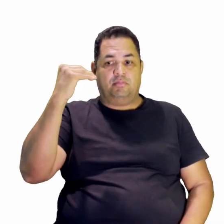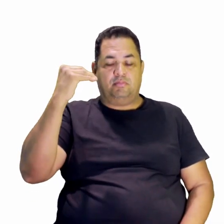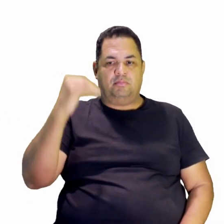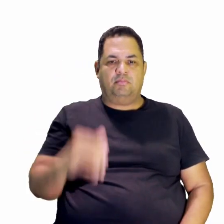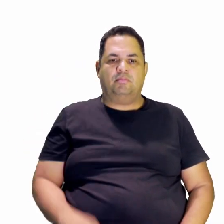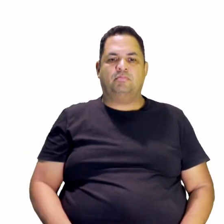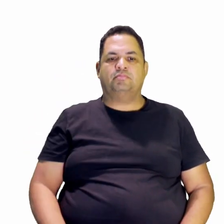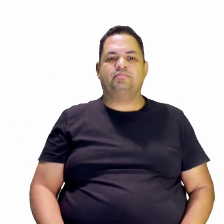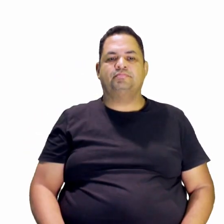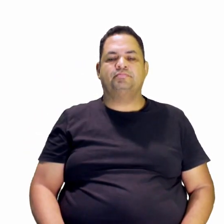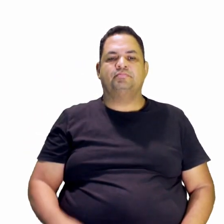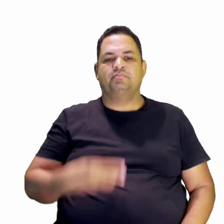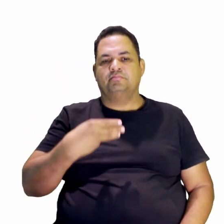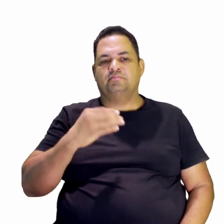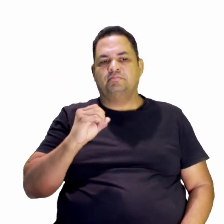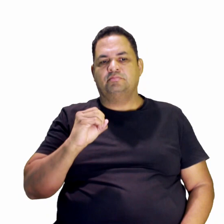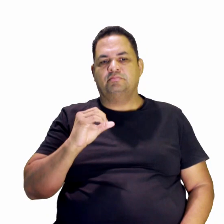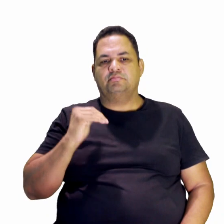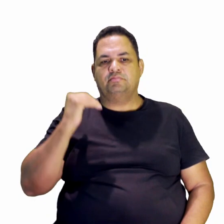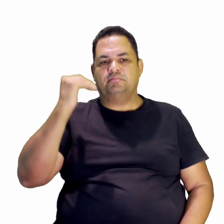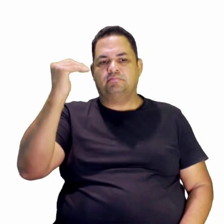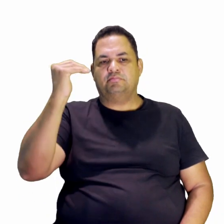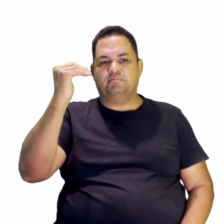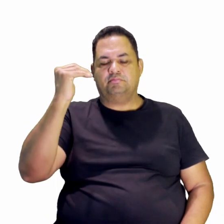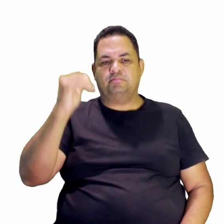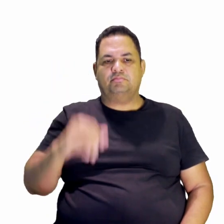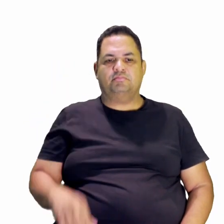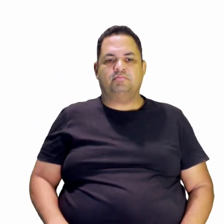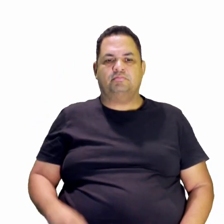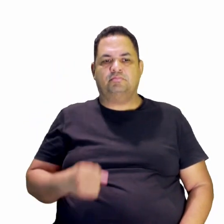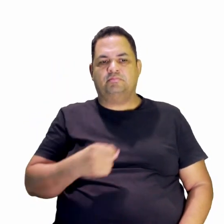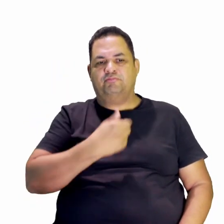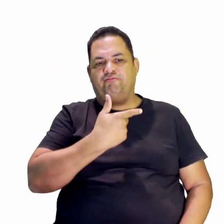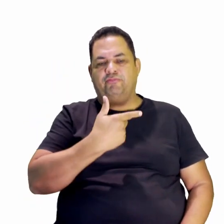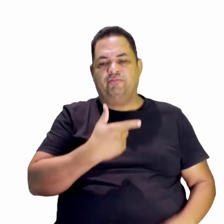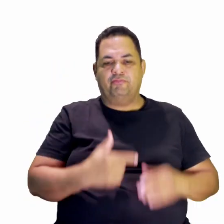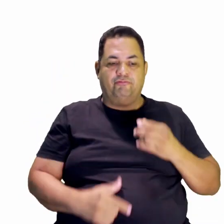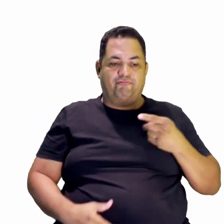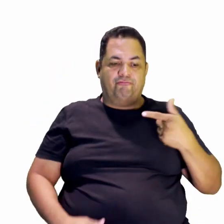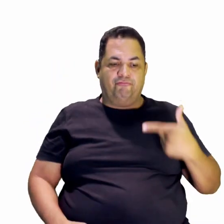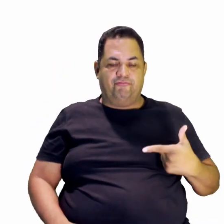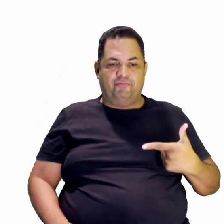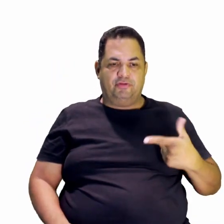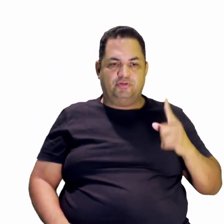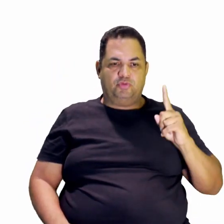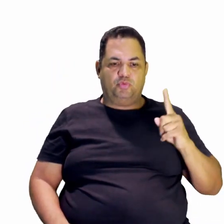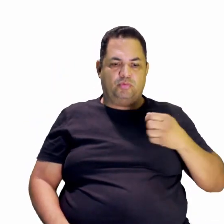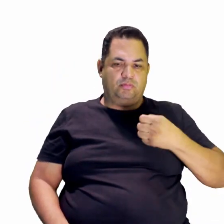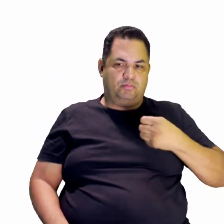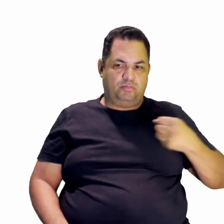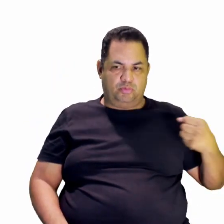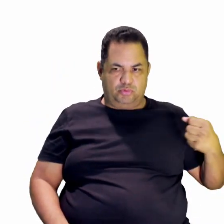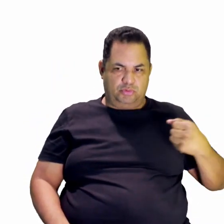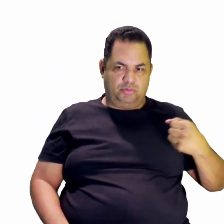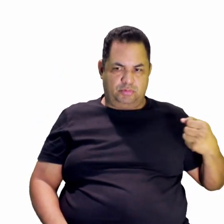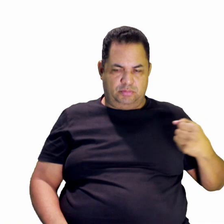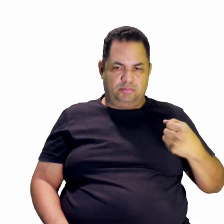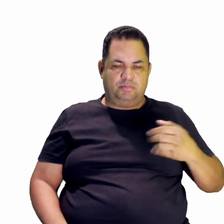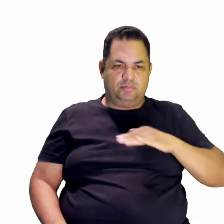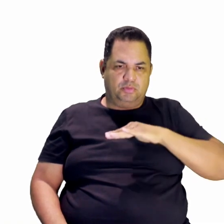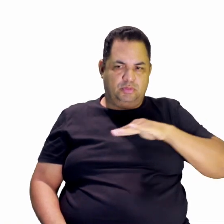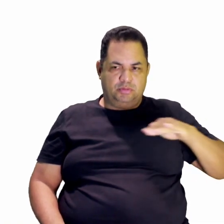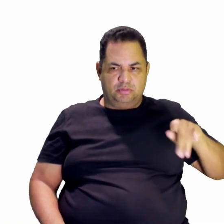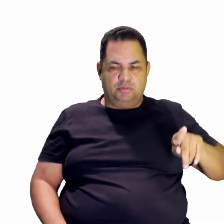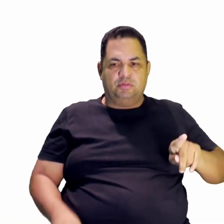mesmo, tendo 30 para a direita, horizontal, e puxando o 21 para a esquerda, puxando aí, horizontal